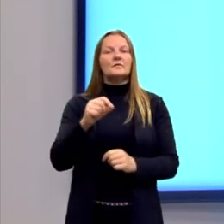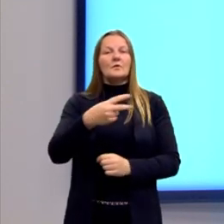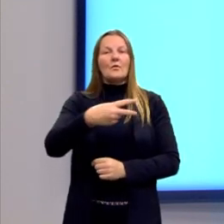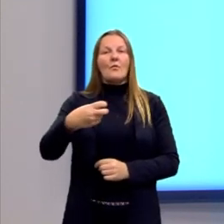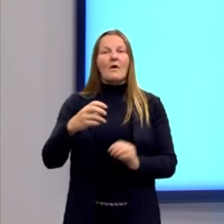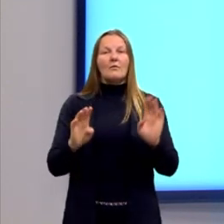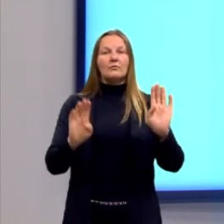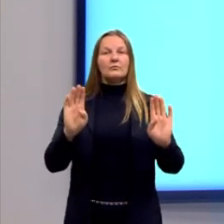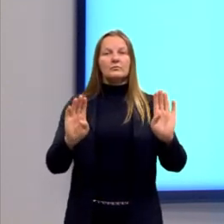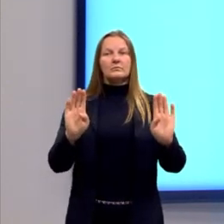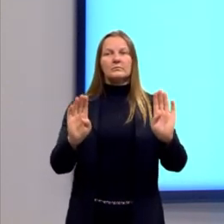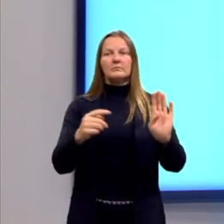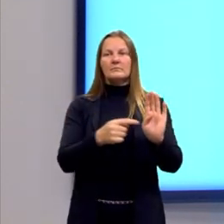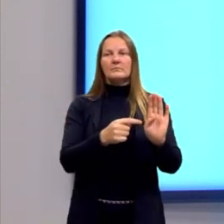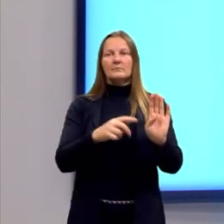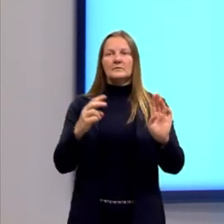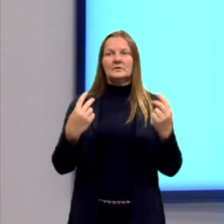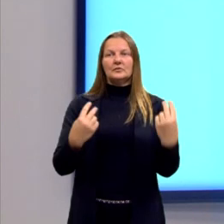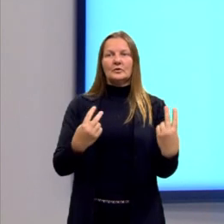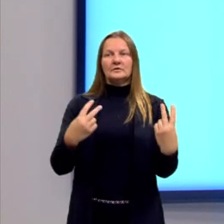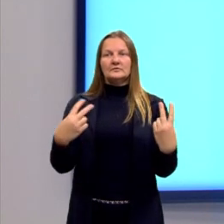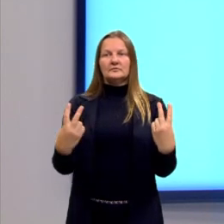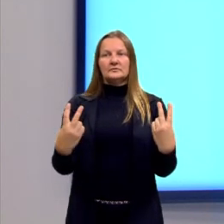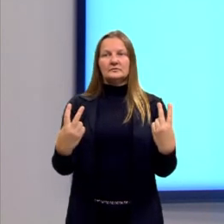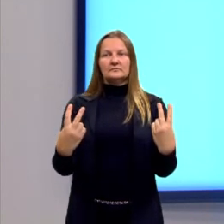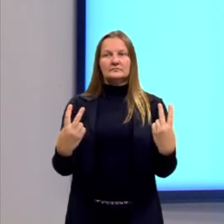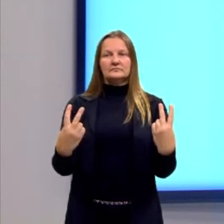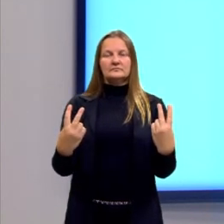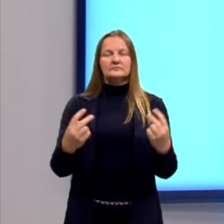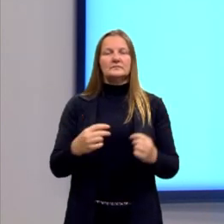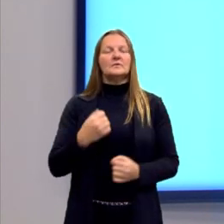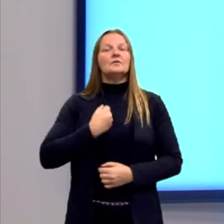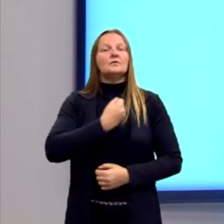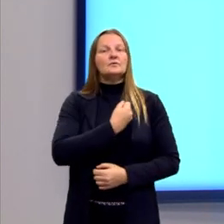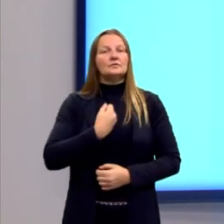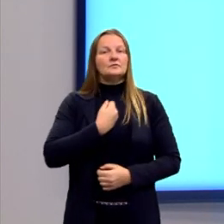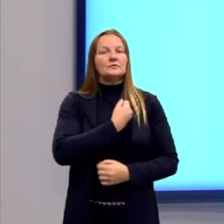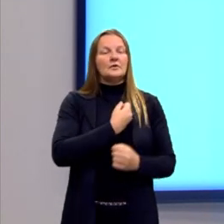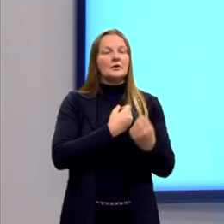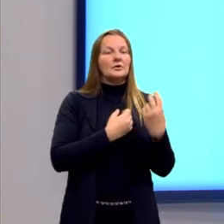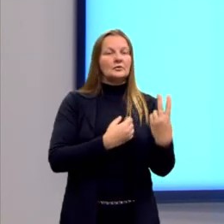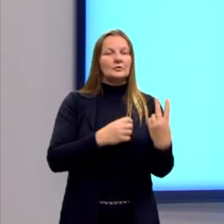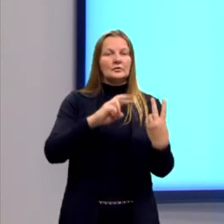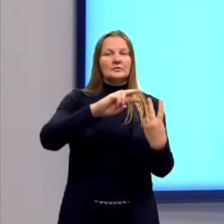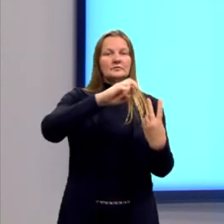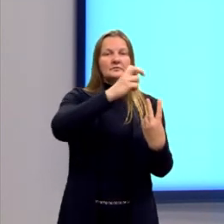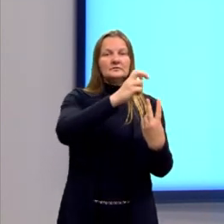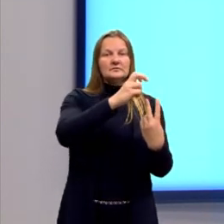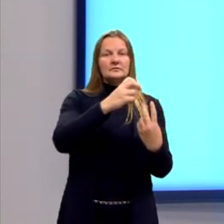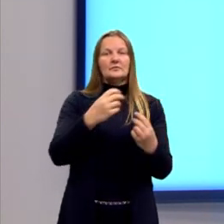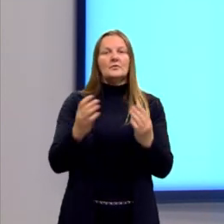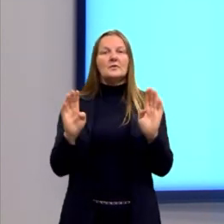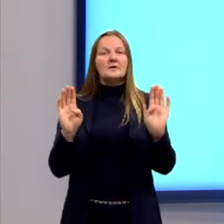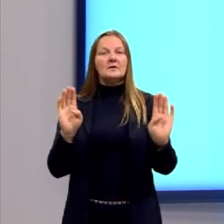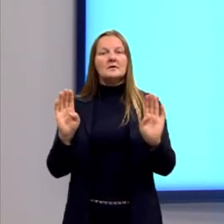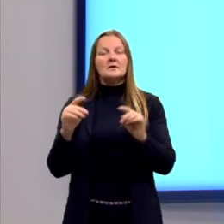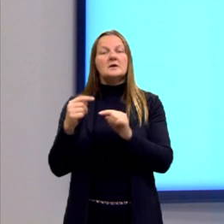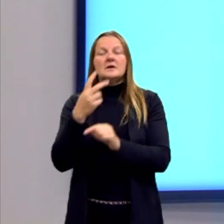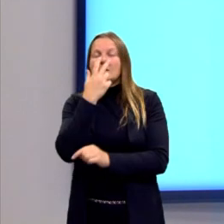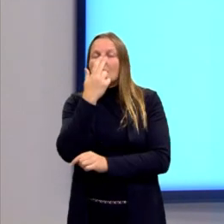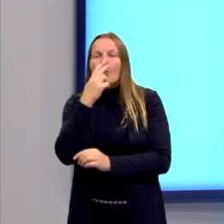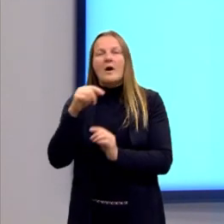igualdade né então a gente sabe que o valor numérico de 2 elevado a 5 e no mesmo valor